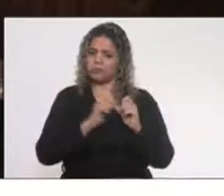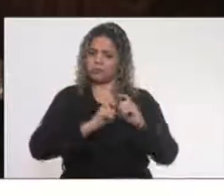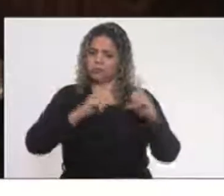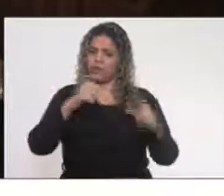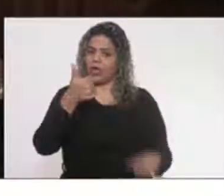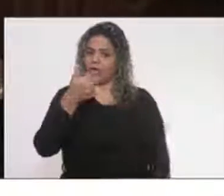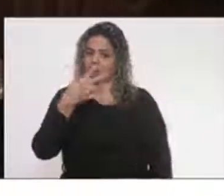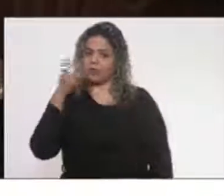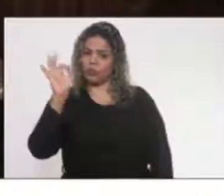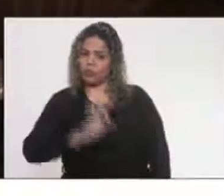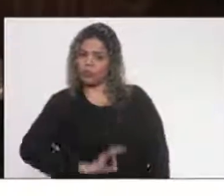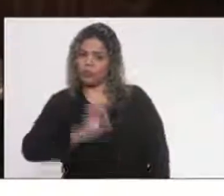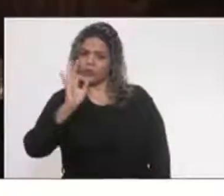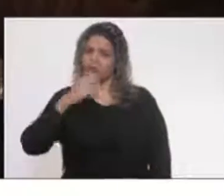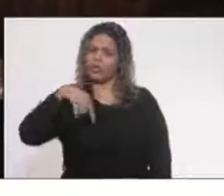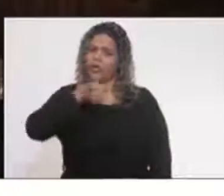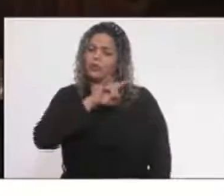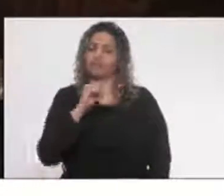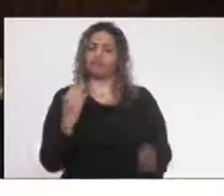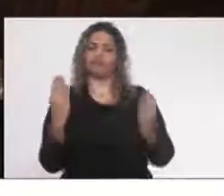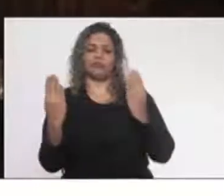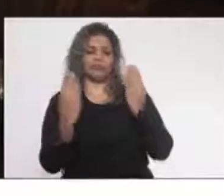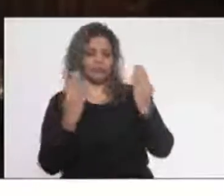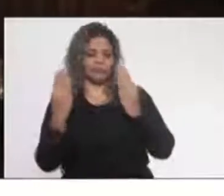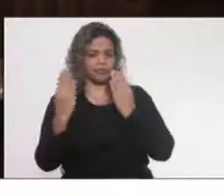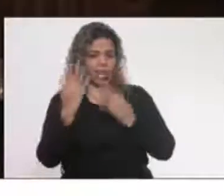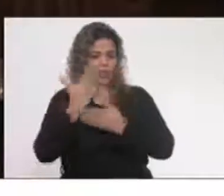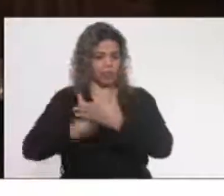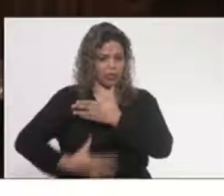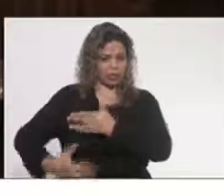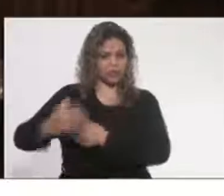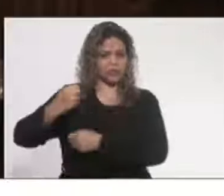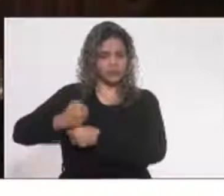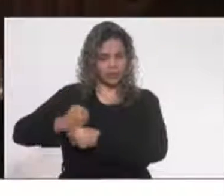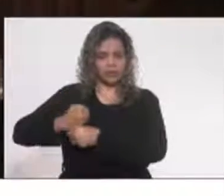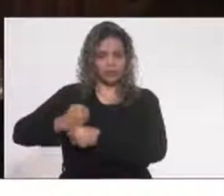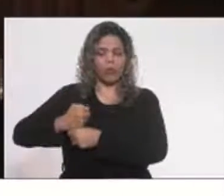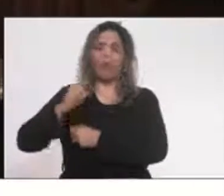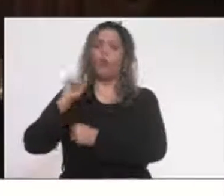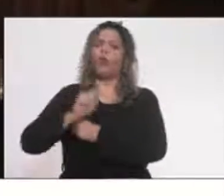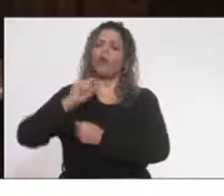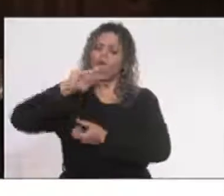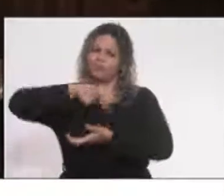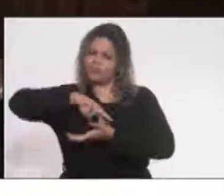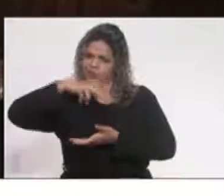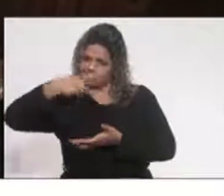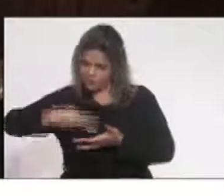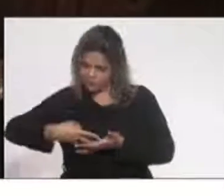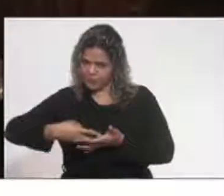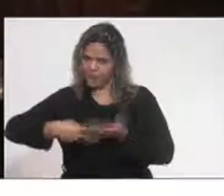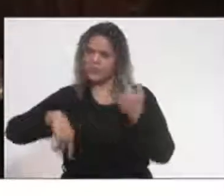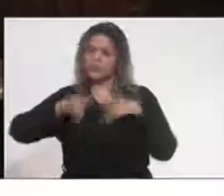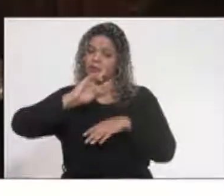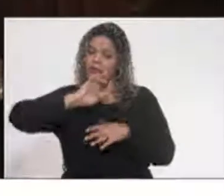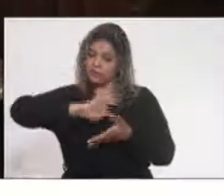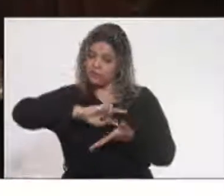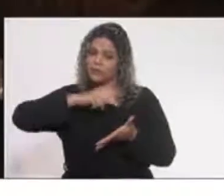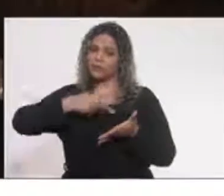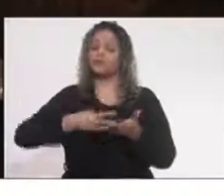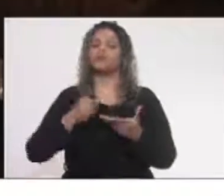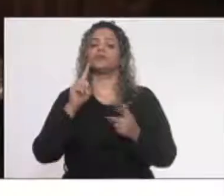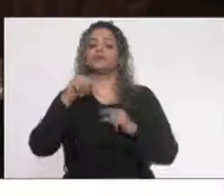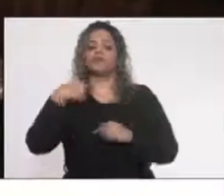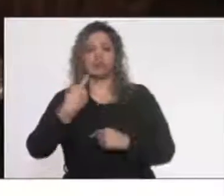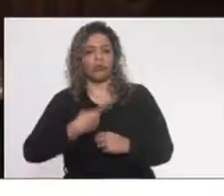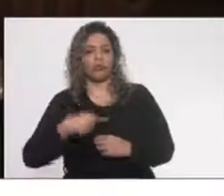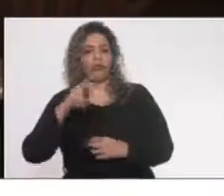de 14% em relação ao ano anterior. O que isso tudo significa? Significa que